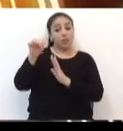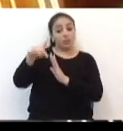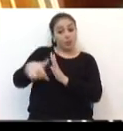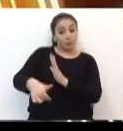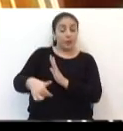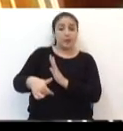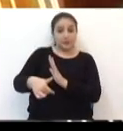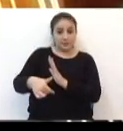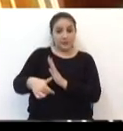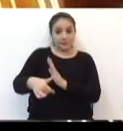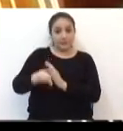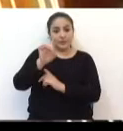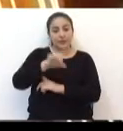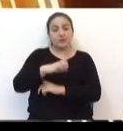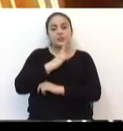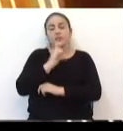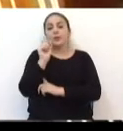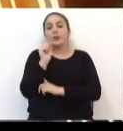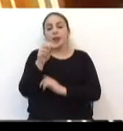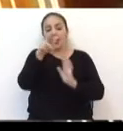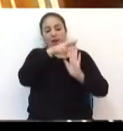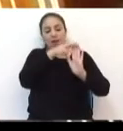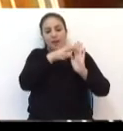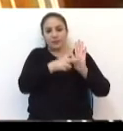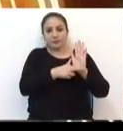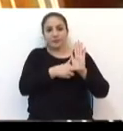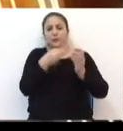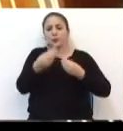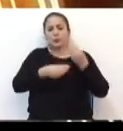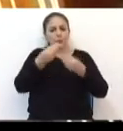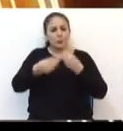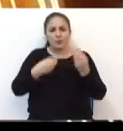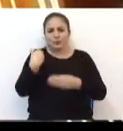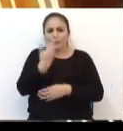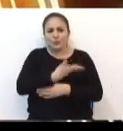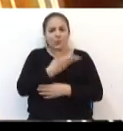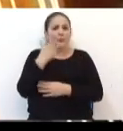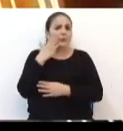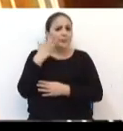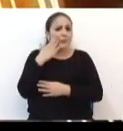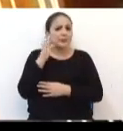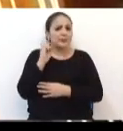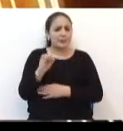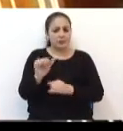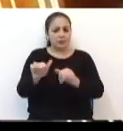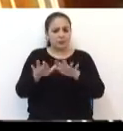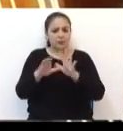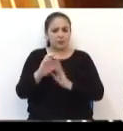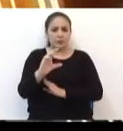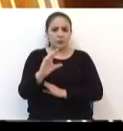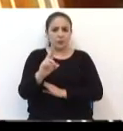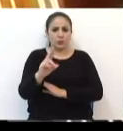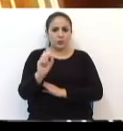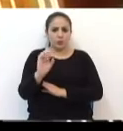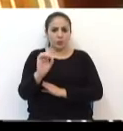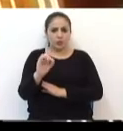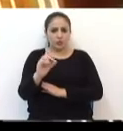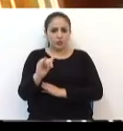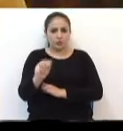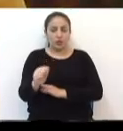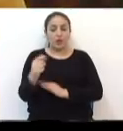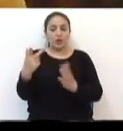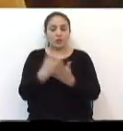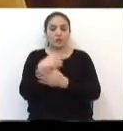após isso é a regra do jogo. Como é que nós vamos estabelecer que as audiências de custódia devem acontecer